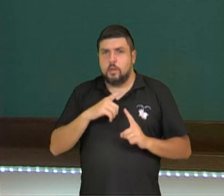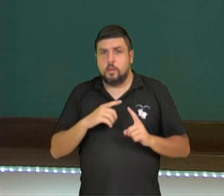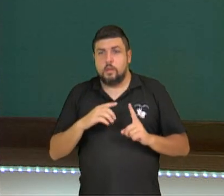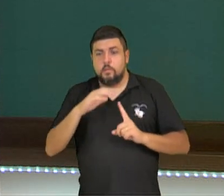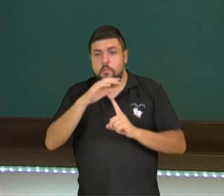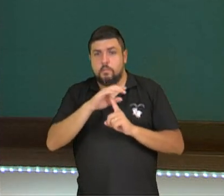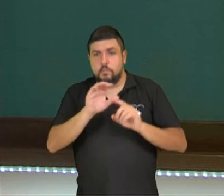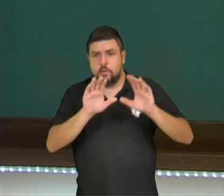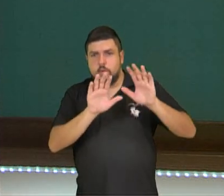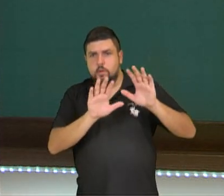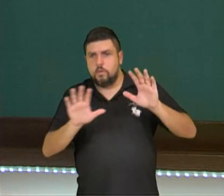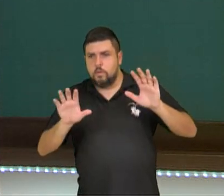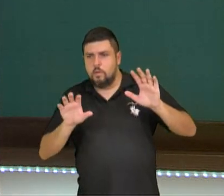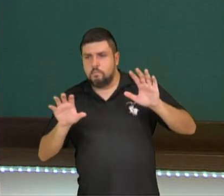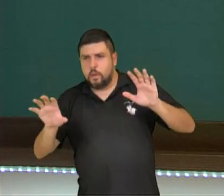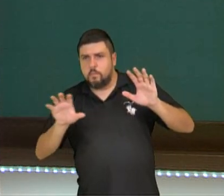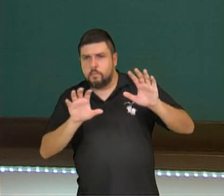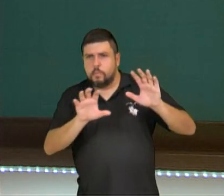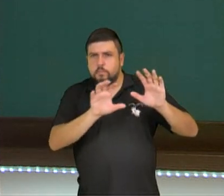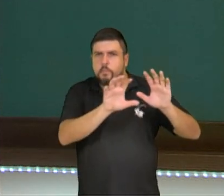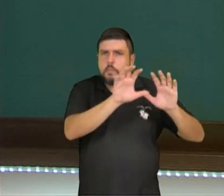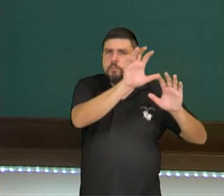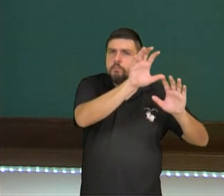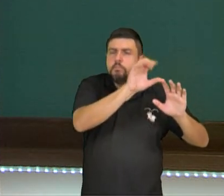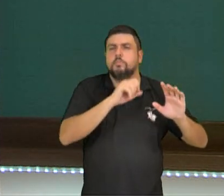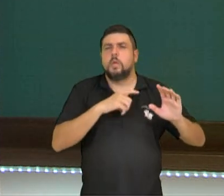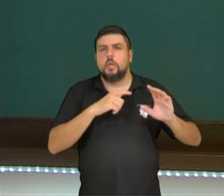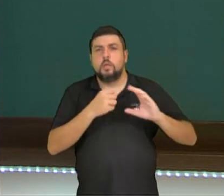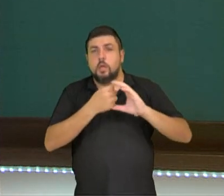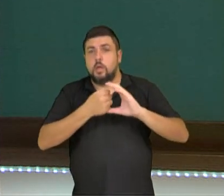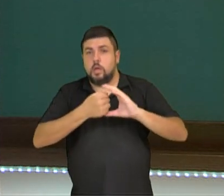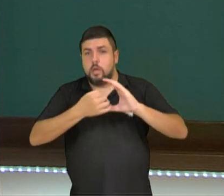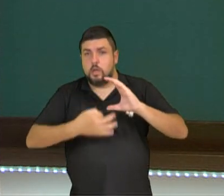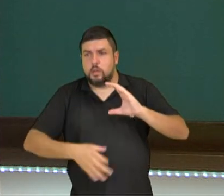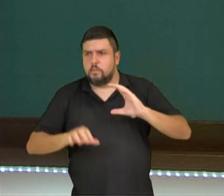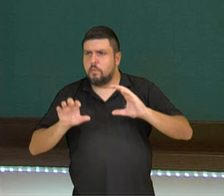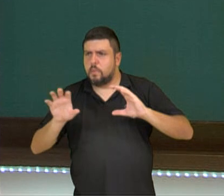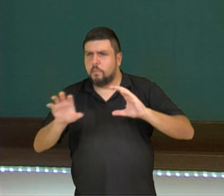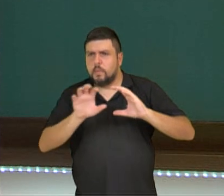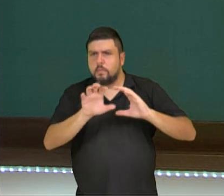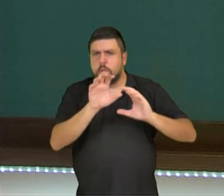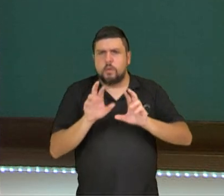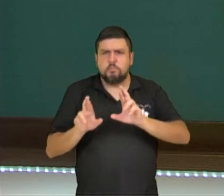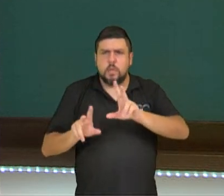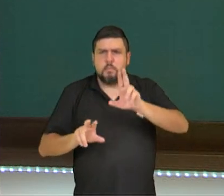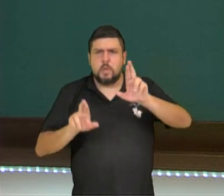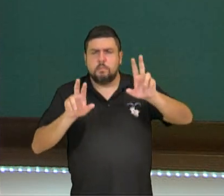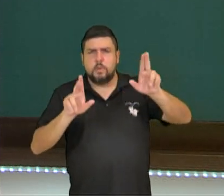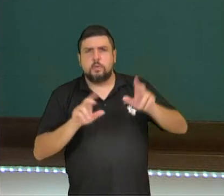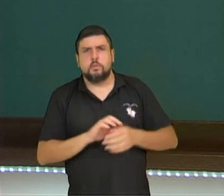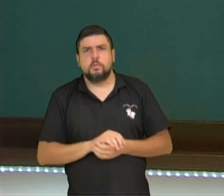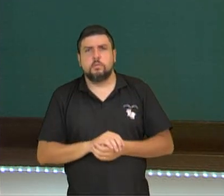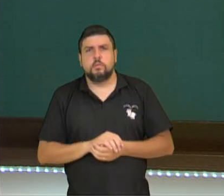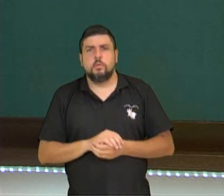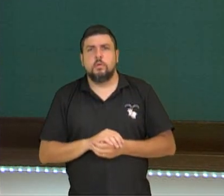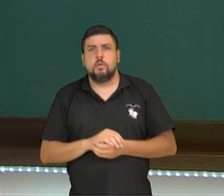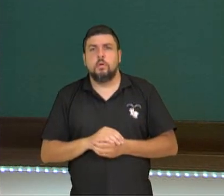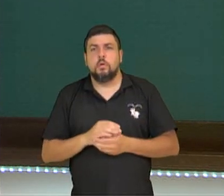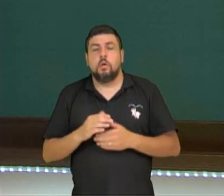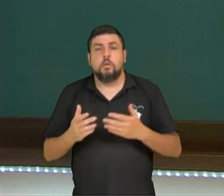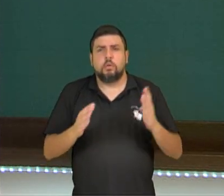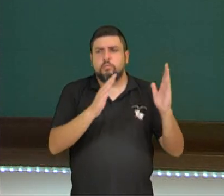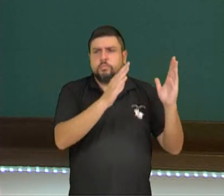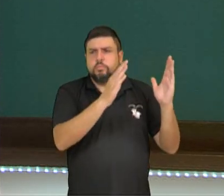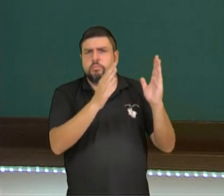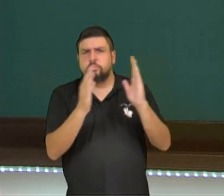do estado com diferentes características atmosféricas. Então não é tudo exatamente igual.